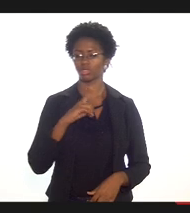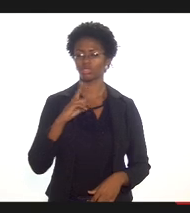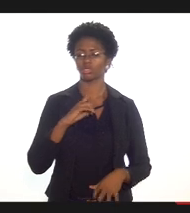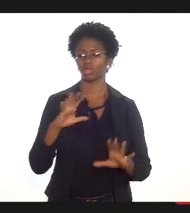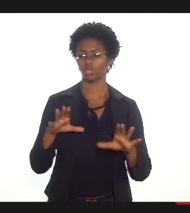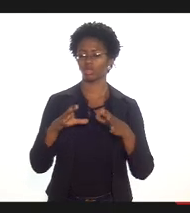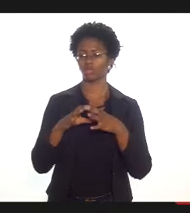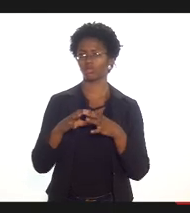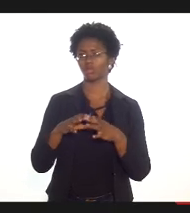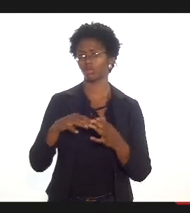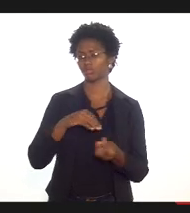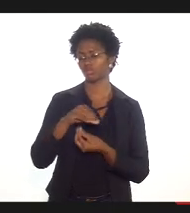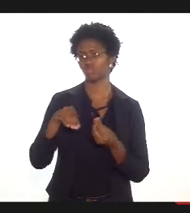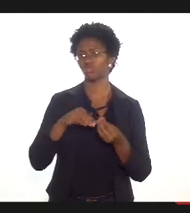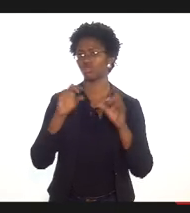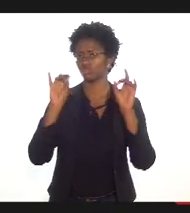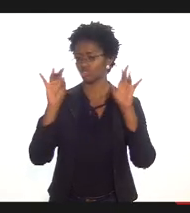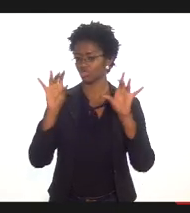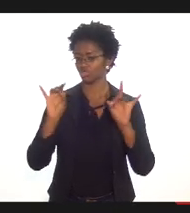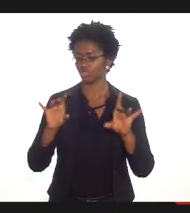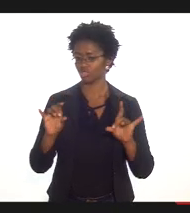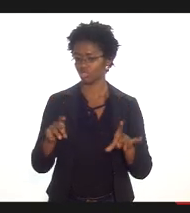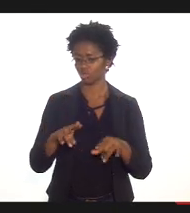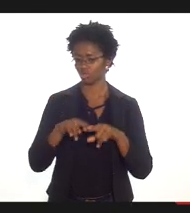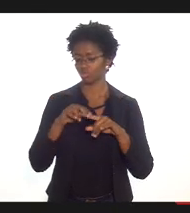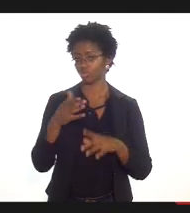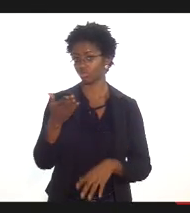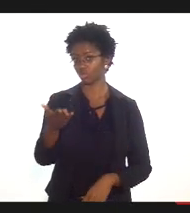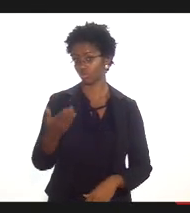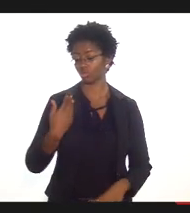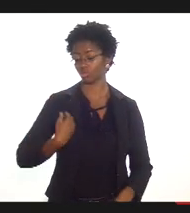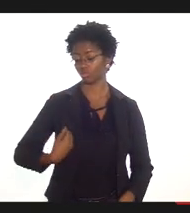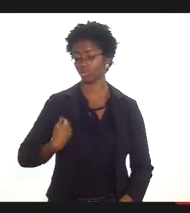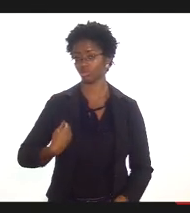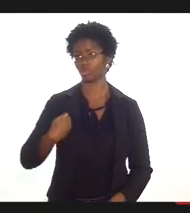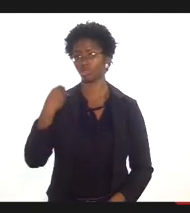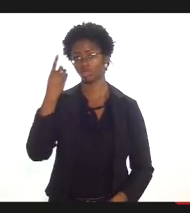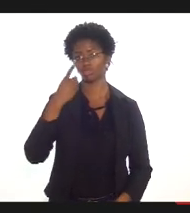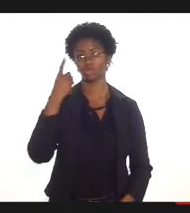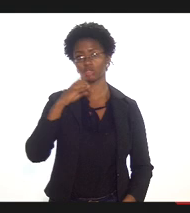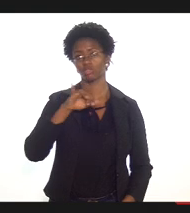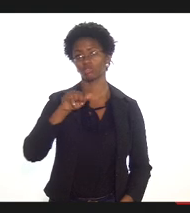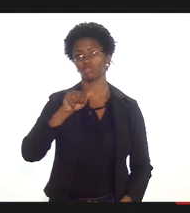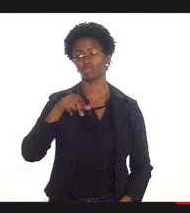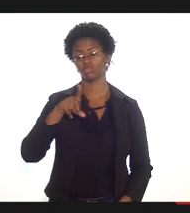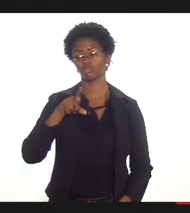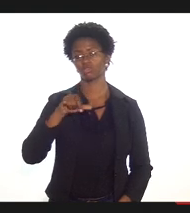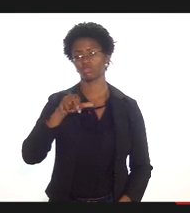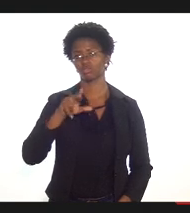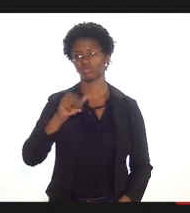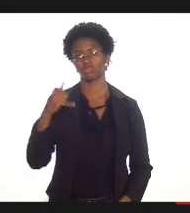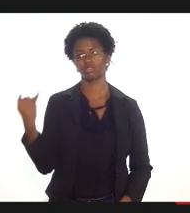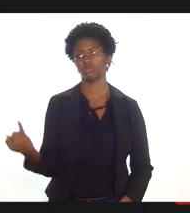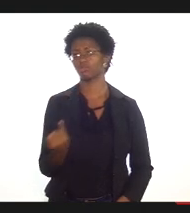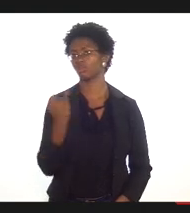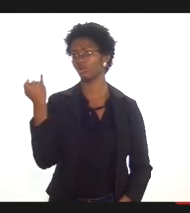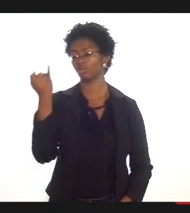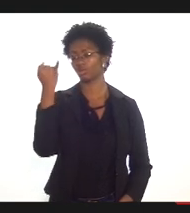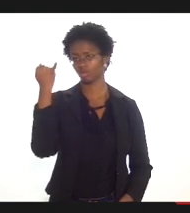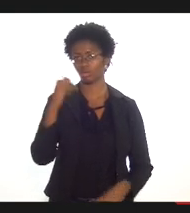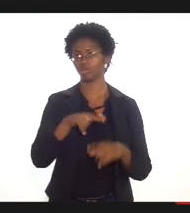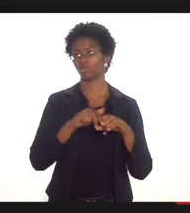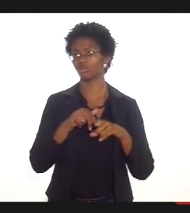mista especial, e por isso a presença da deputada Jandira Fegali aqui é fundamental, porque